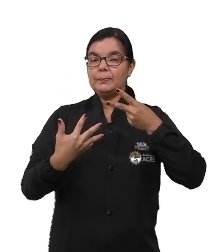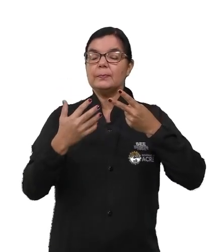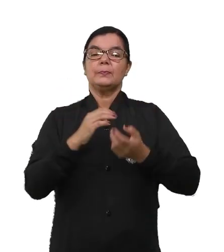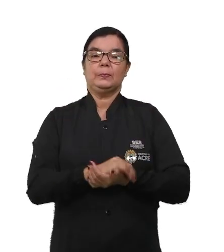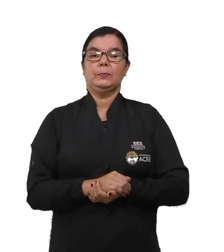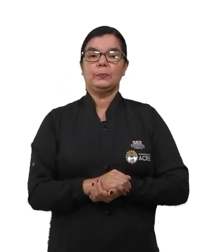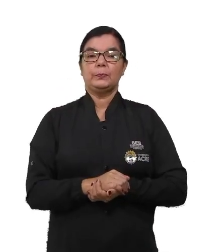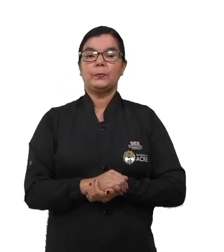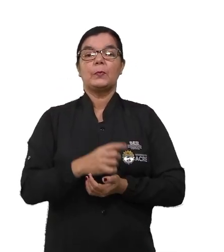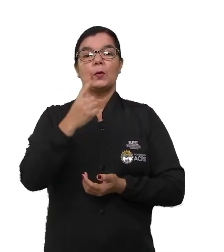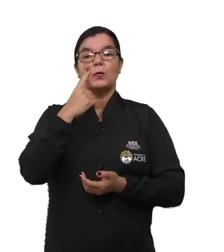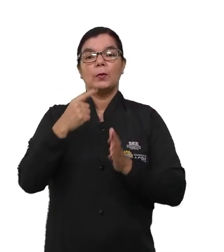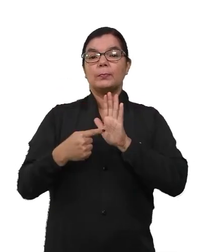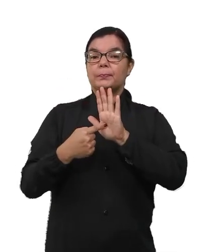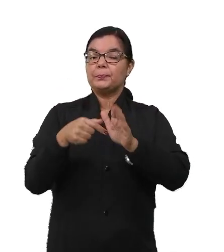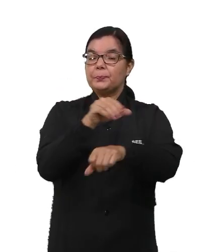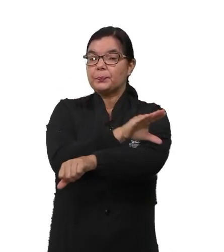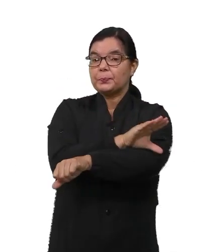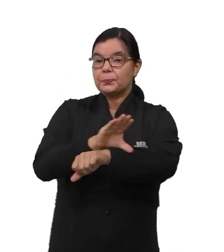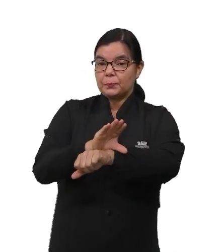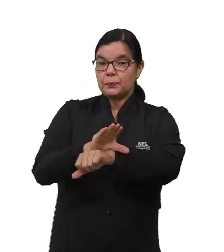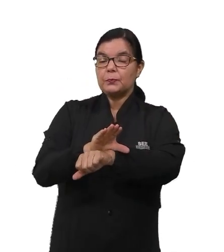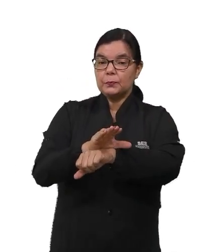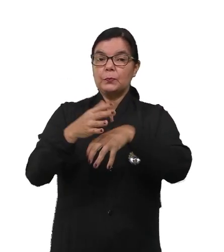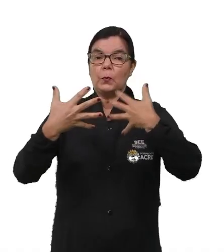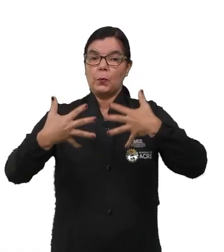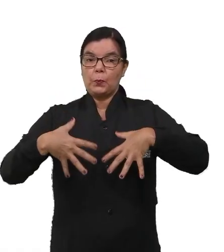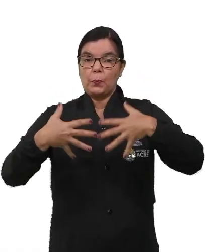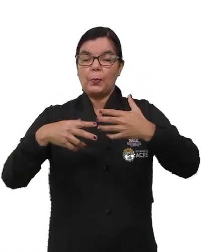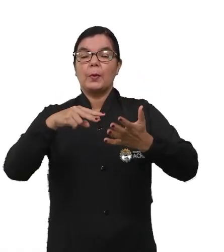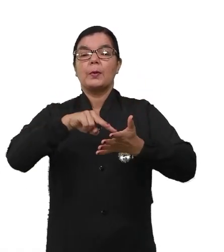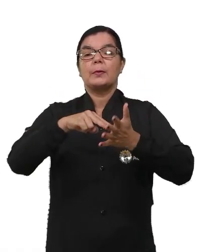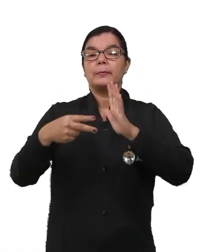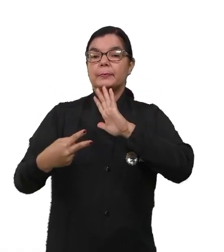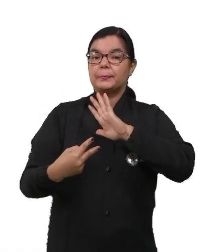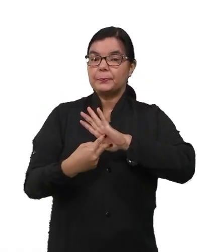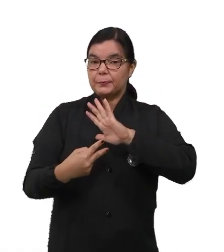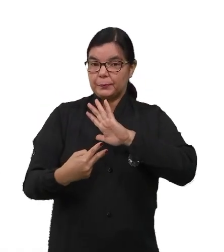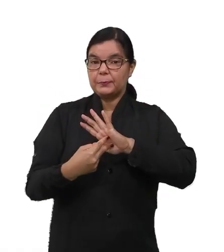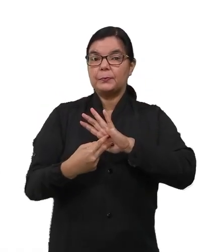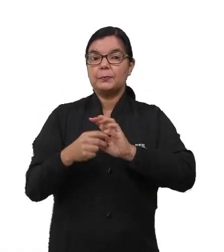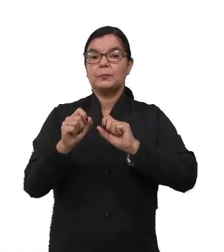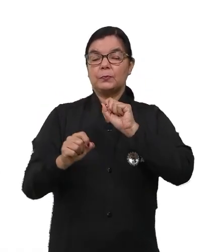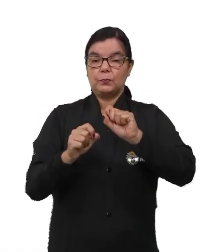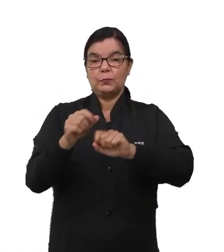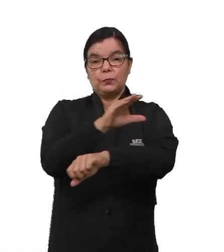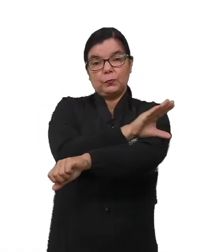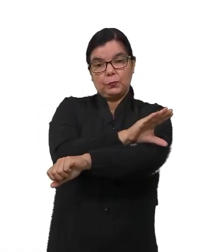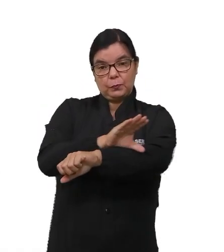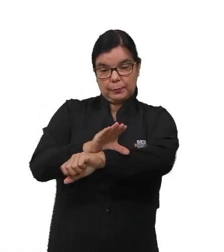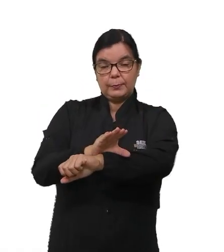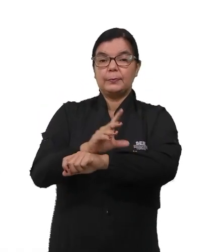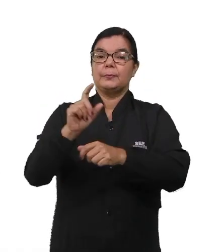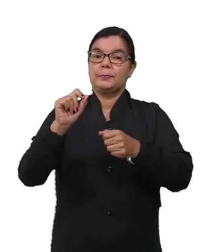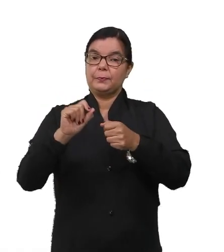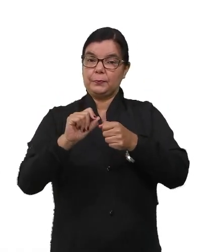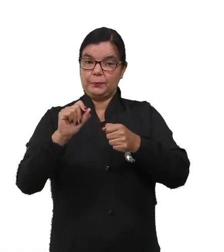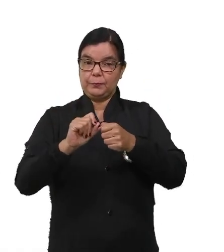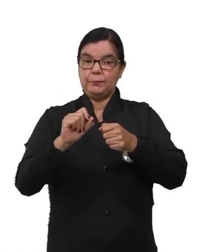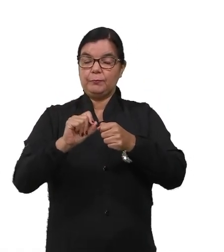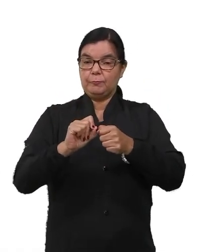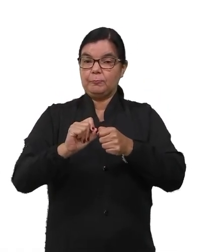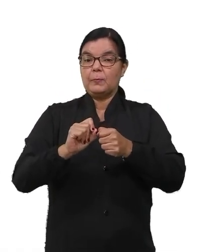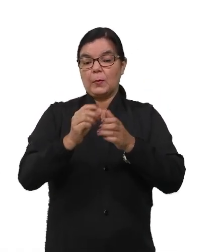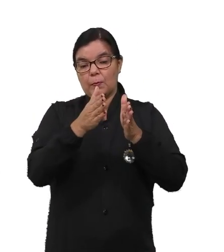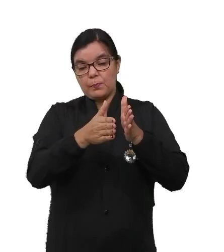está apontando para o conceito de cultura de massa, que refere-se aos bens culturais